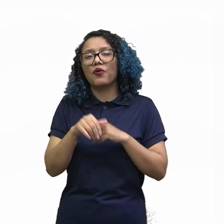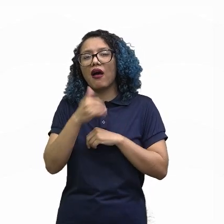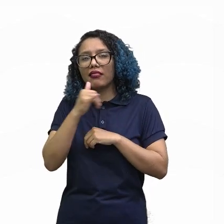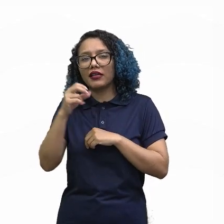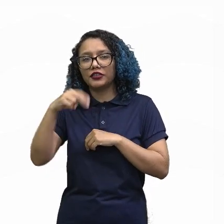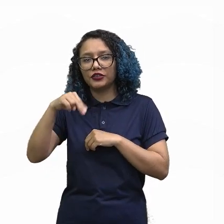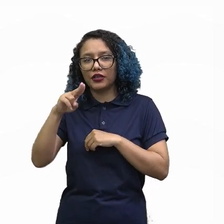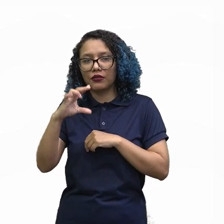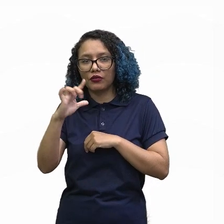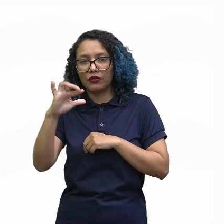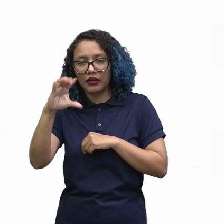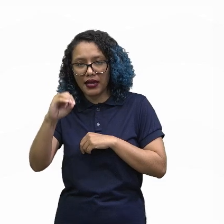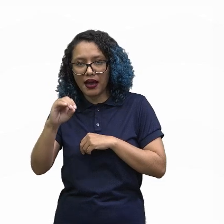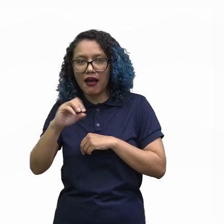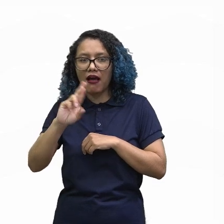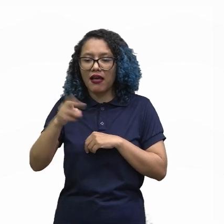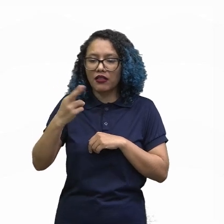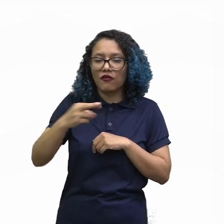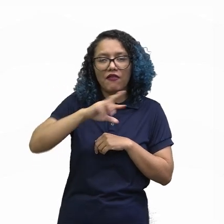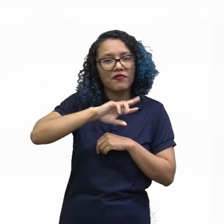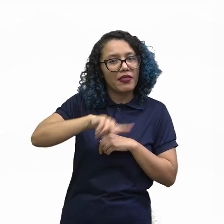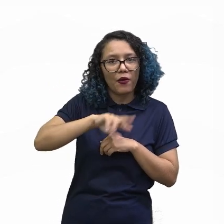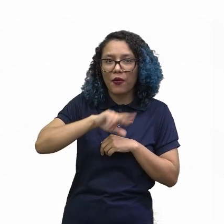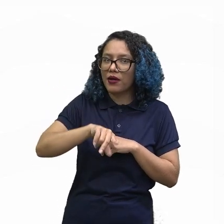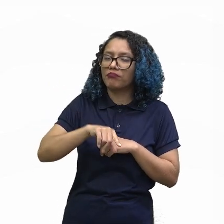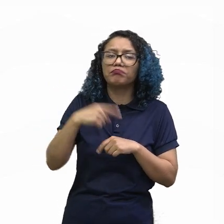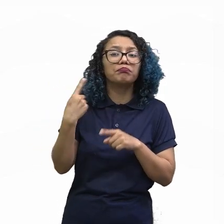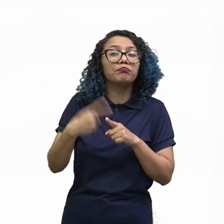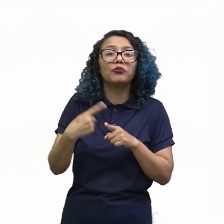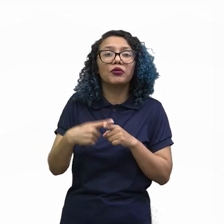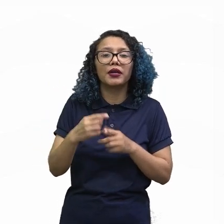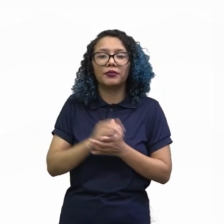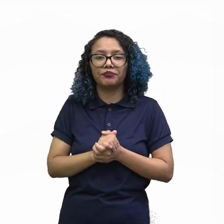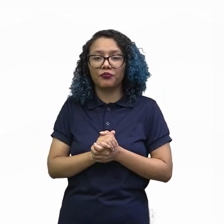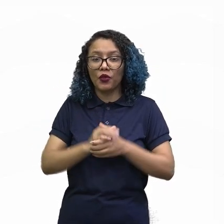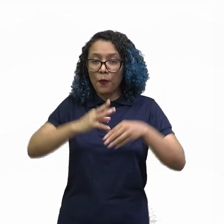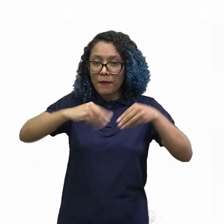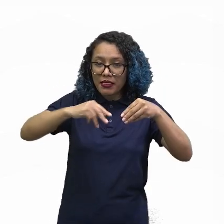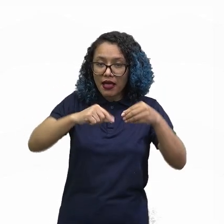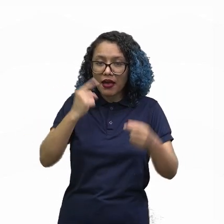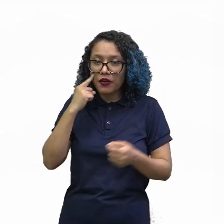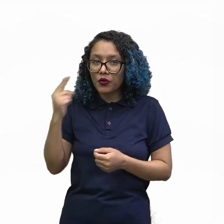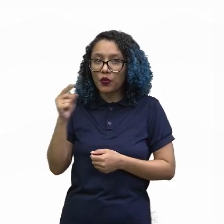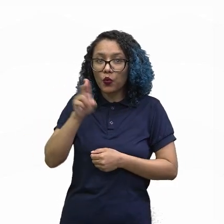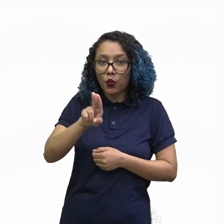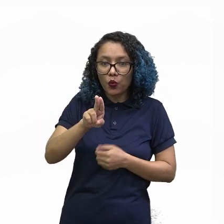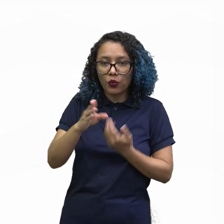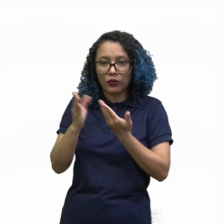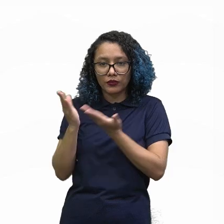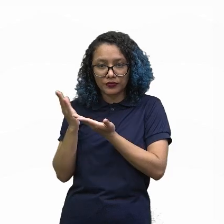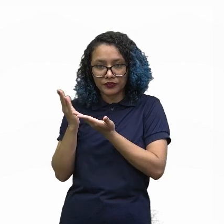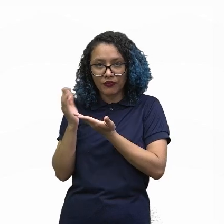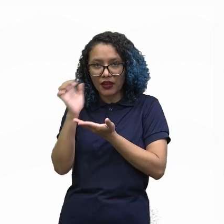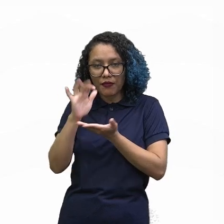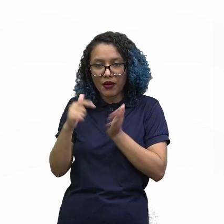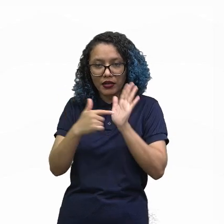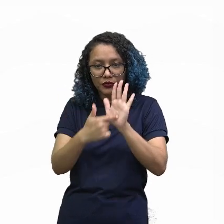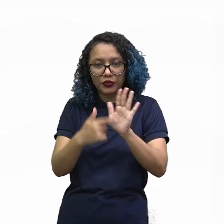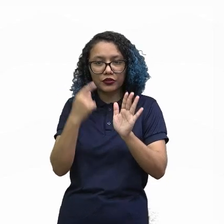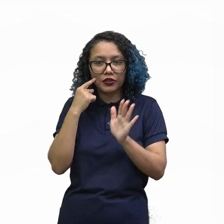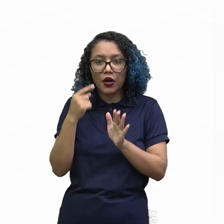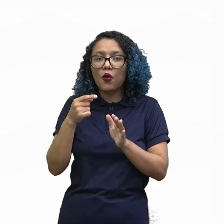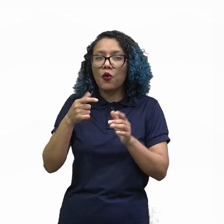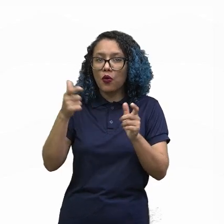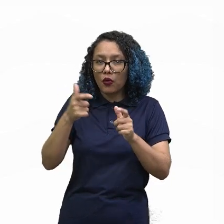de energia não renovável, né? Porque o minério de urânio, que você está vendo aí, que é de onde se tem a fonte,